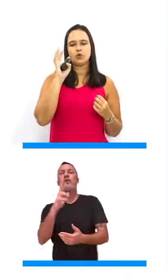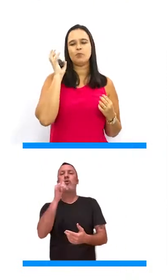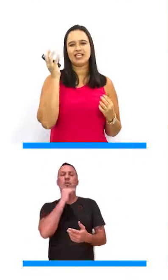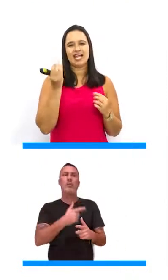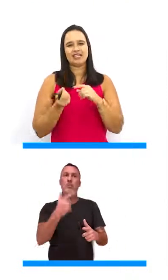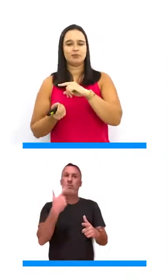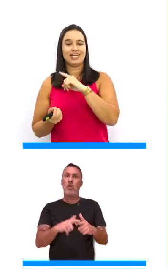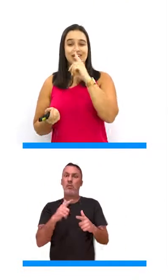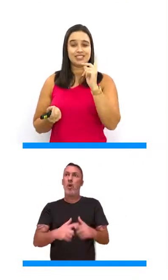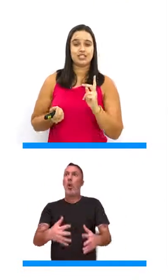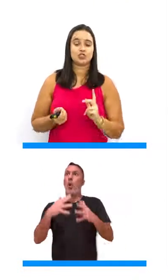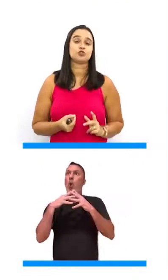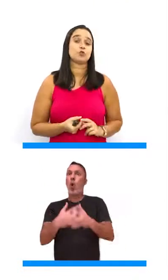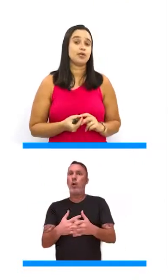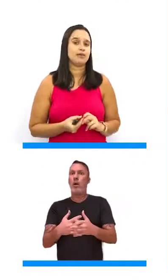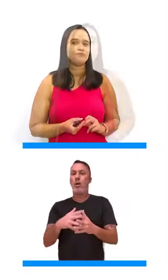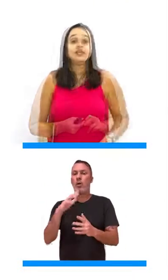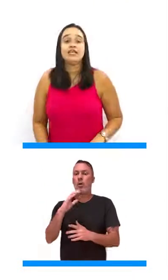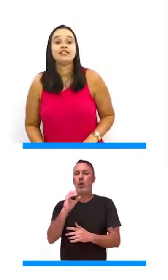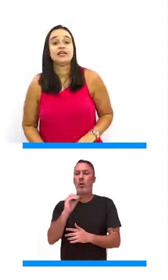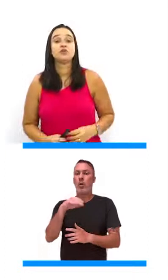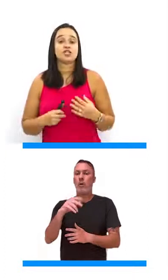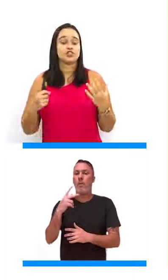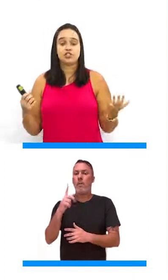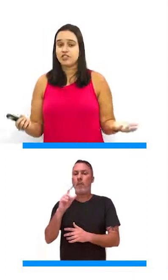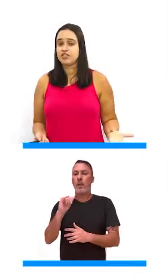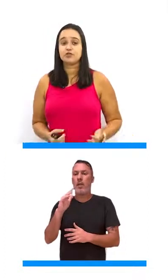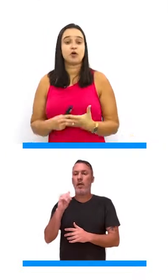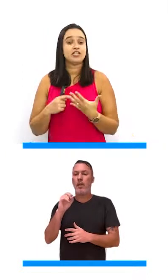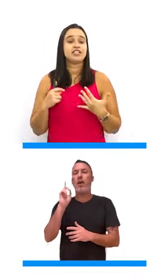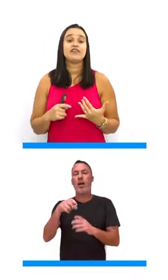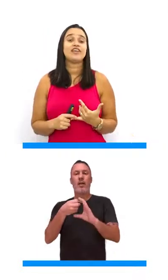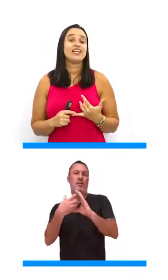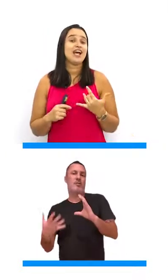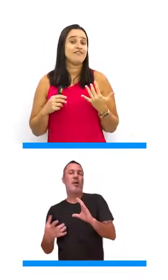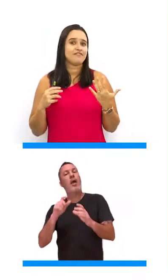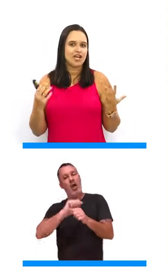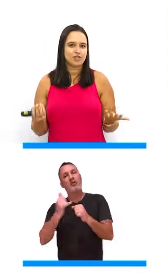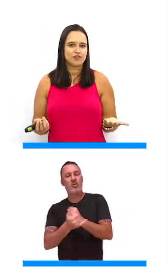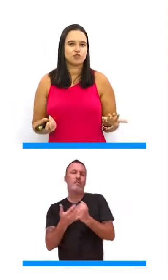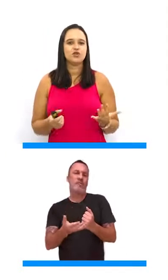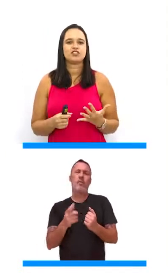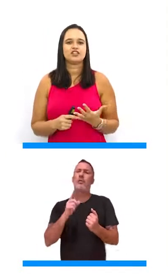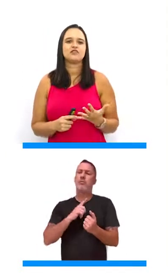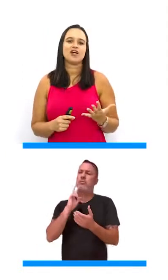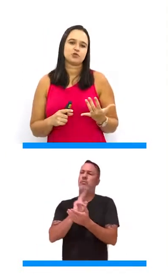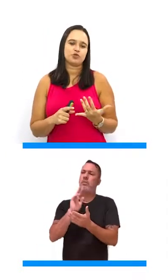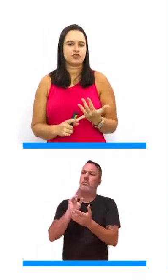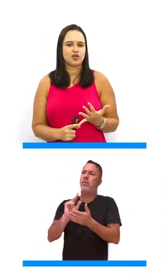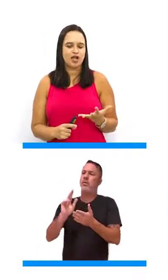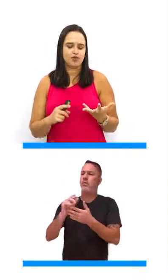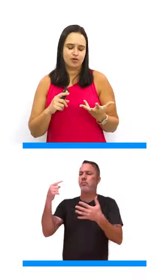Esse complicado é uma característica do problema. Então, os adjetivos eles podem se referir a vários fatores, né? No